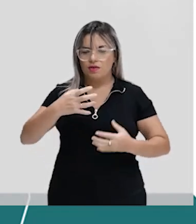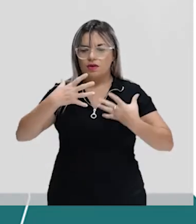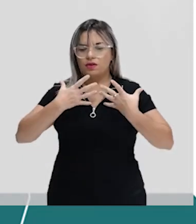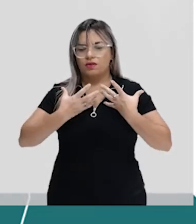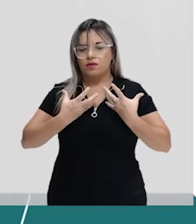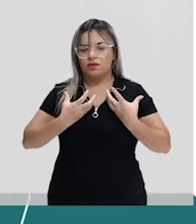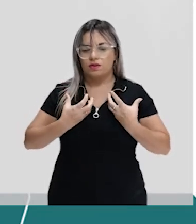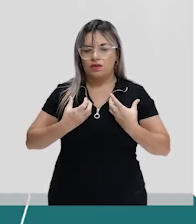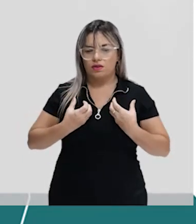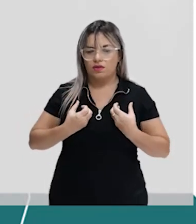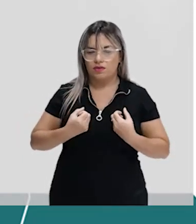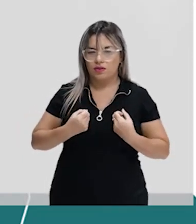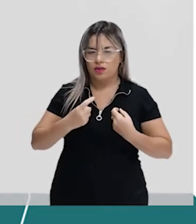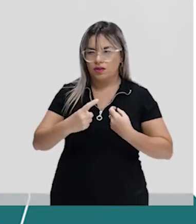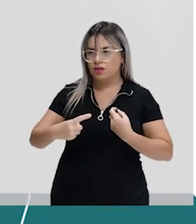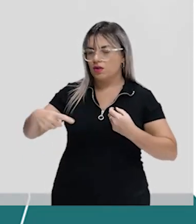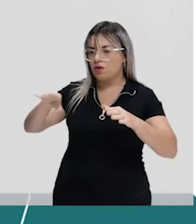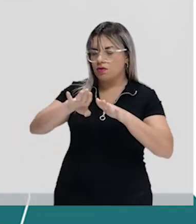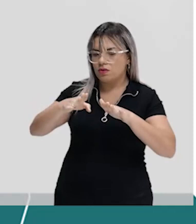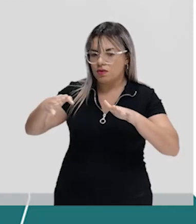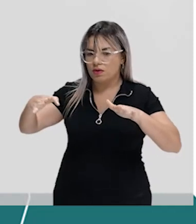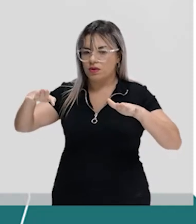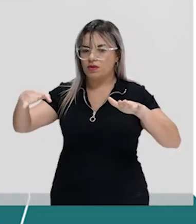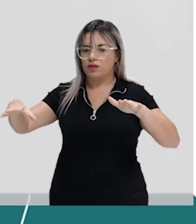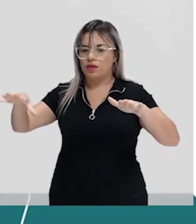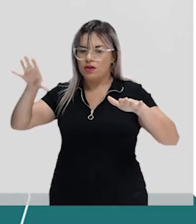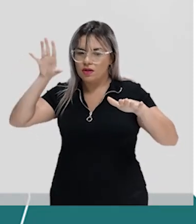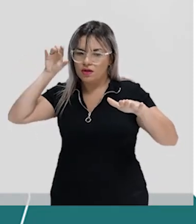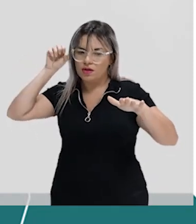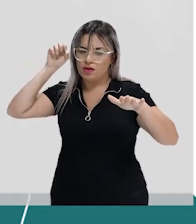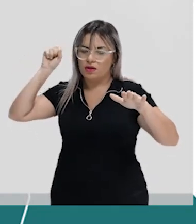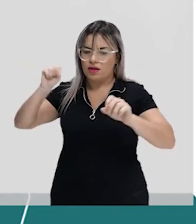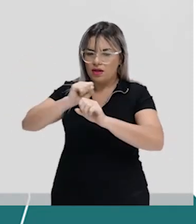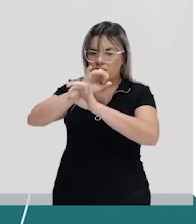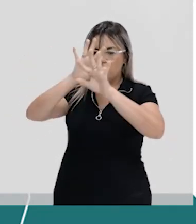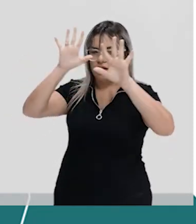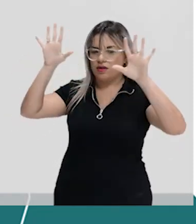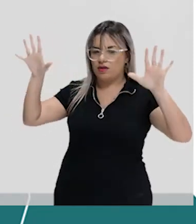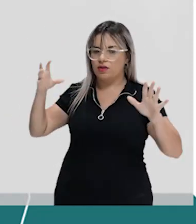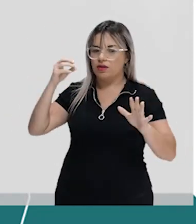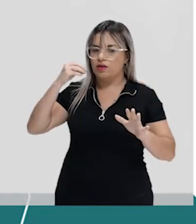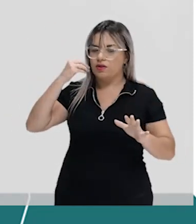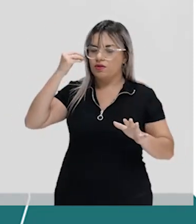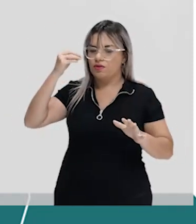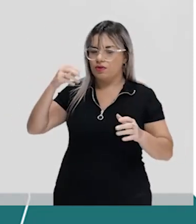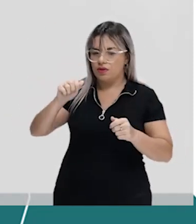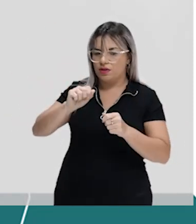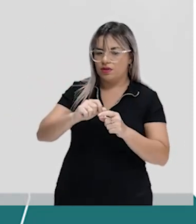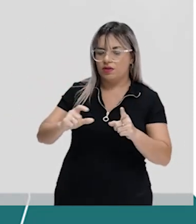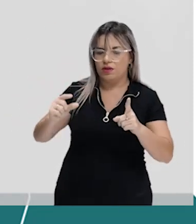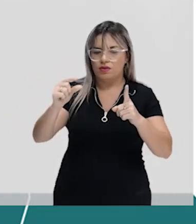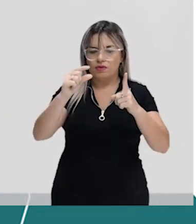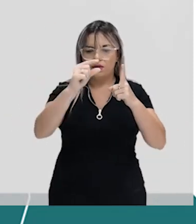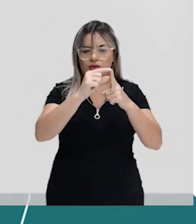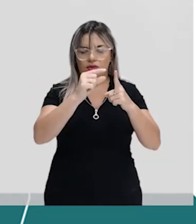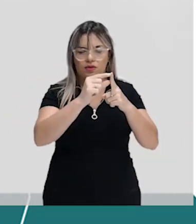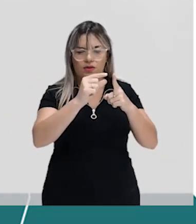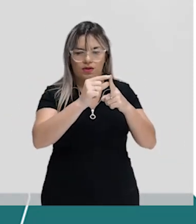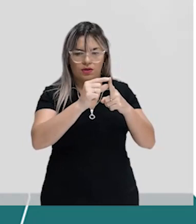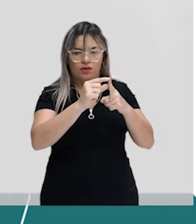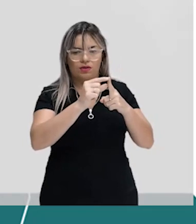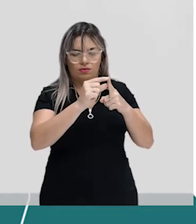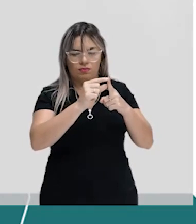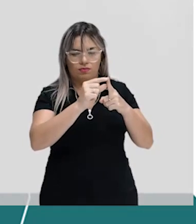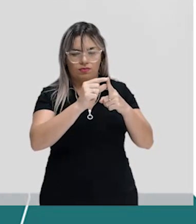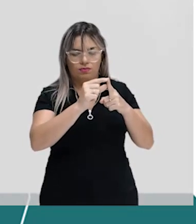com saber só de experiências feito, tais palavras tirou do esperto peito.